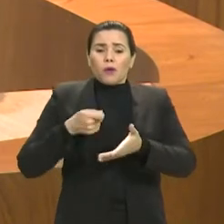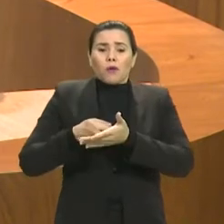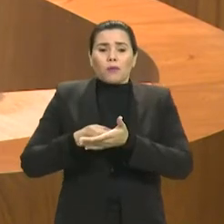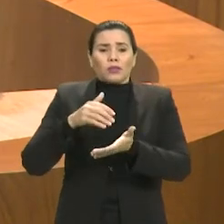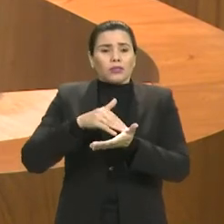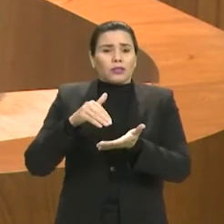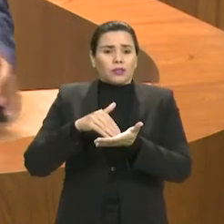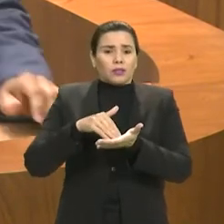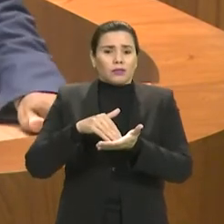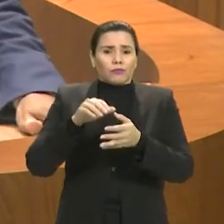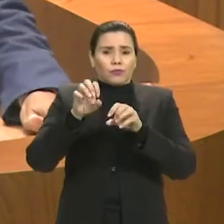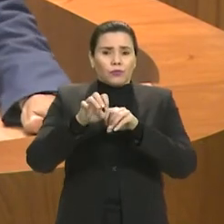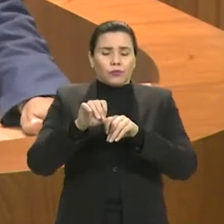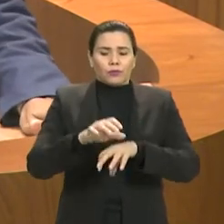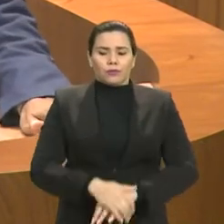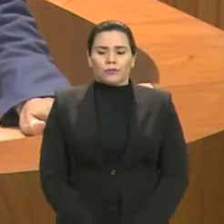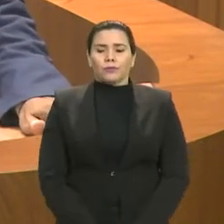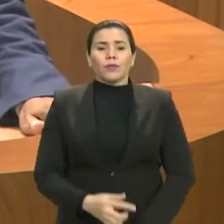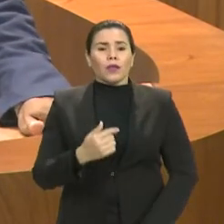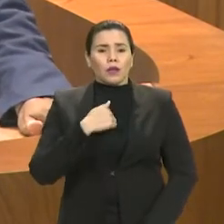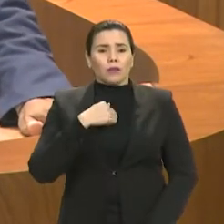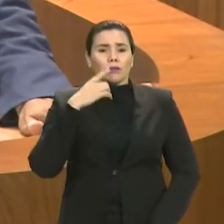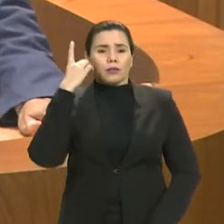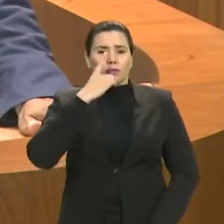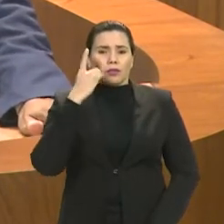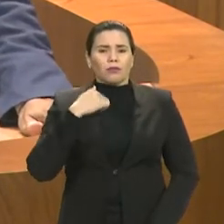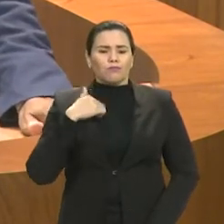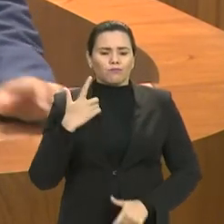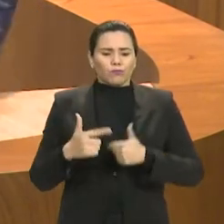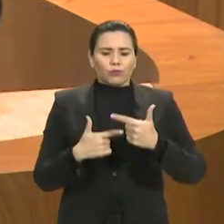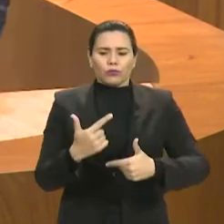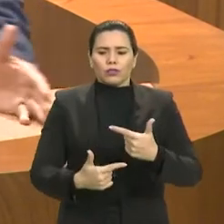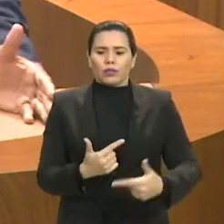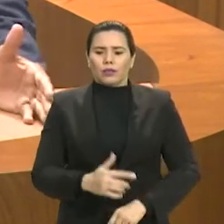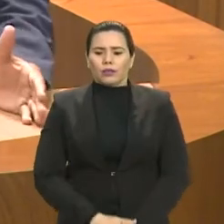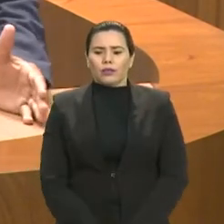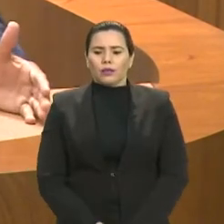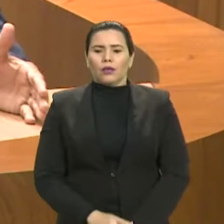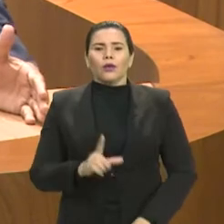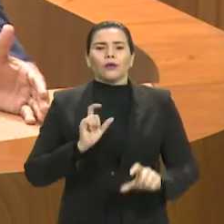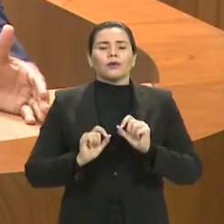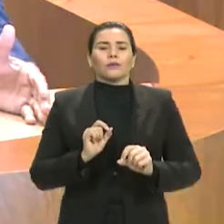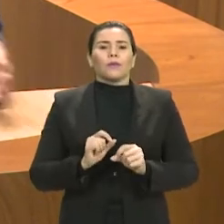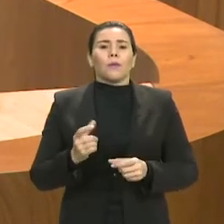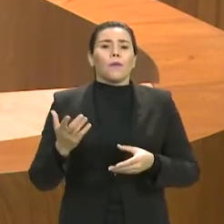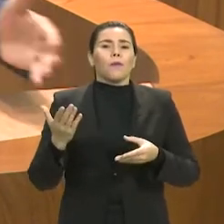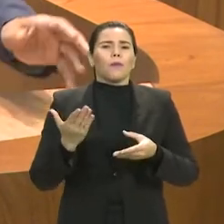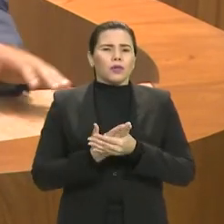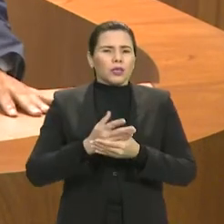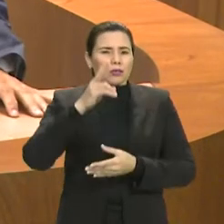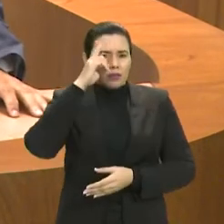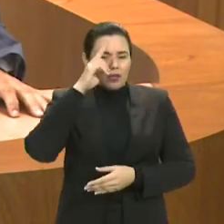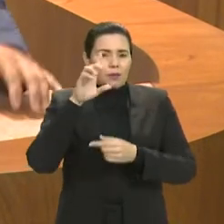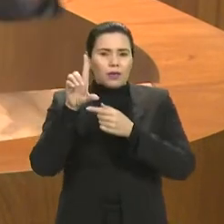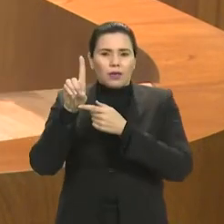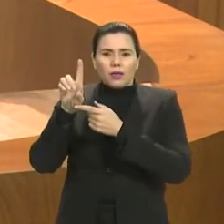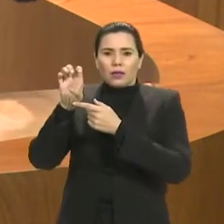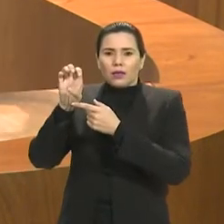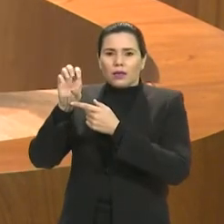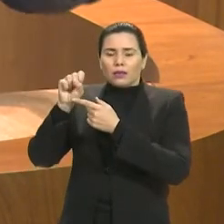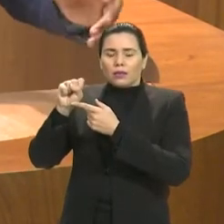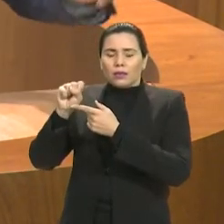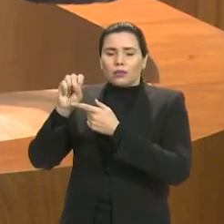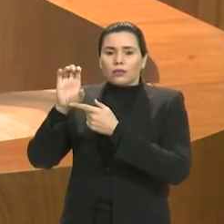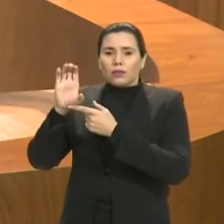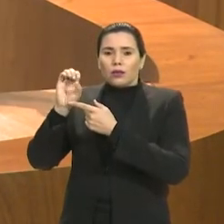que cobrou, que entrou na luta do processo de descompressão, onde governos anteriores,